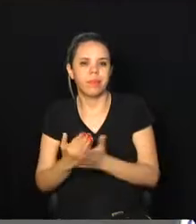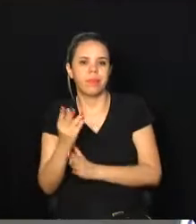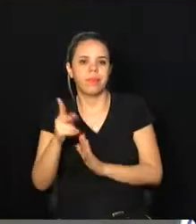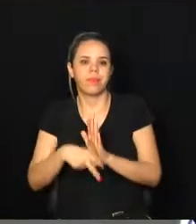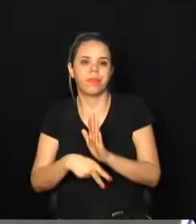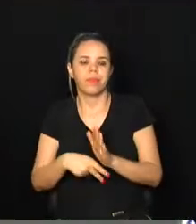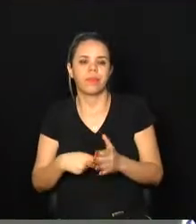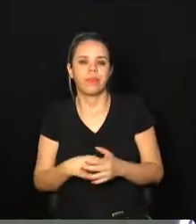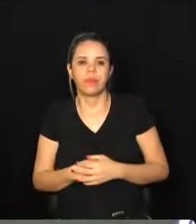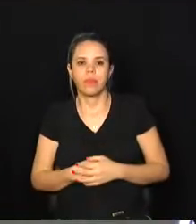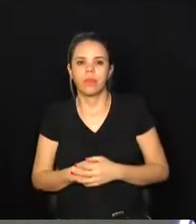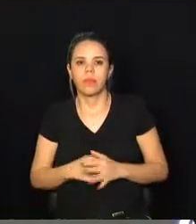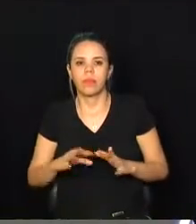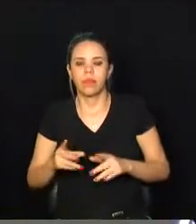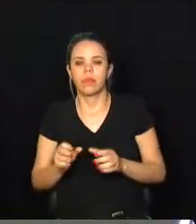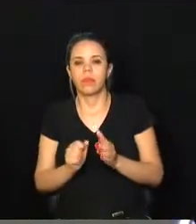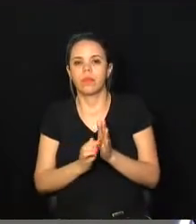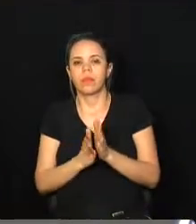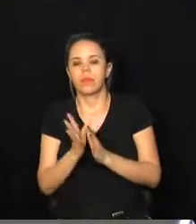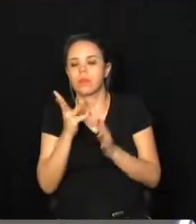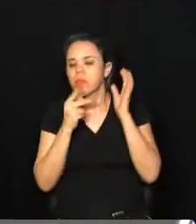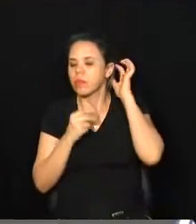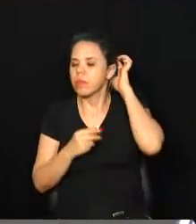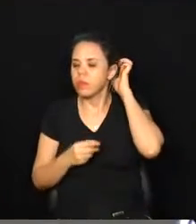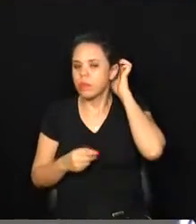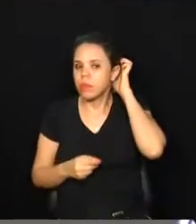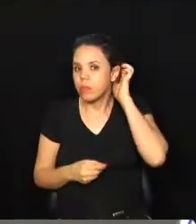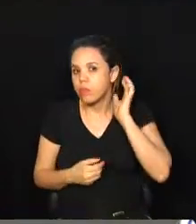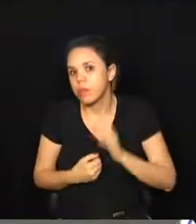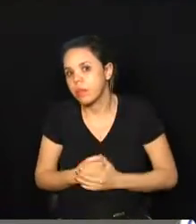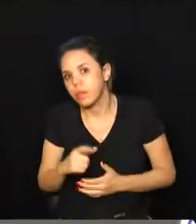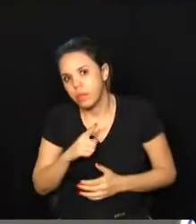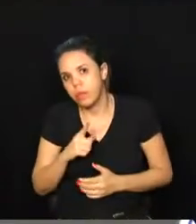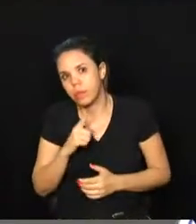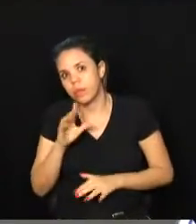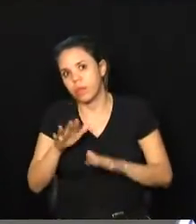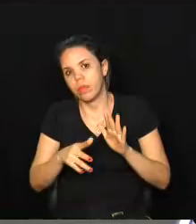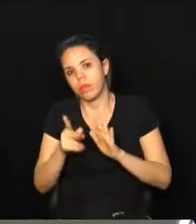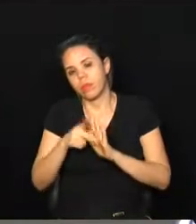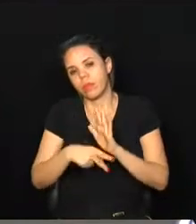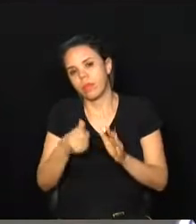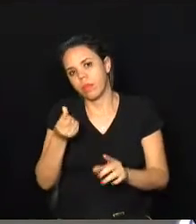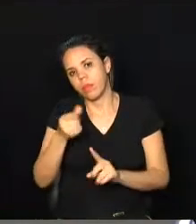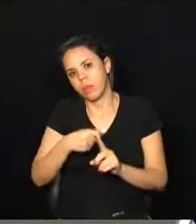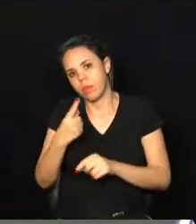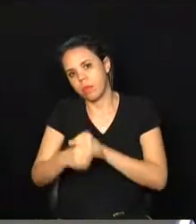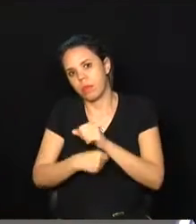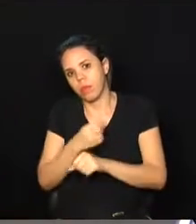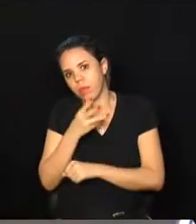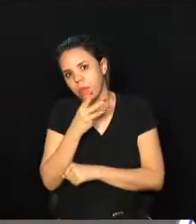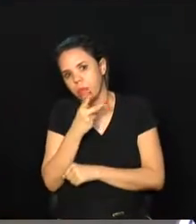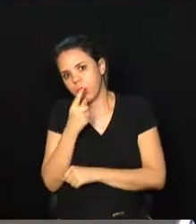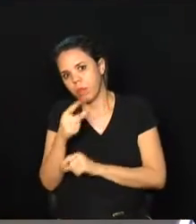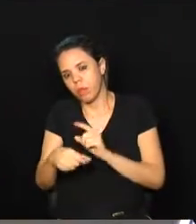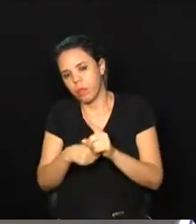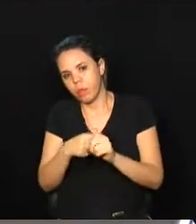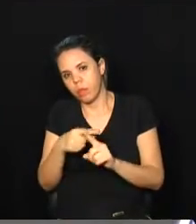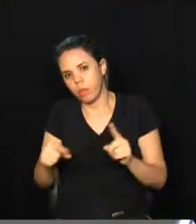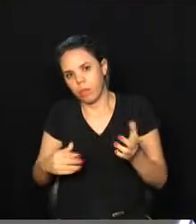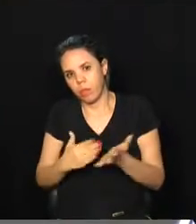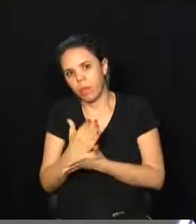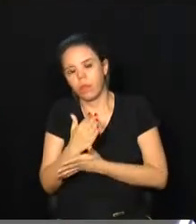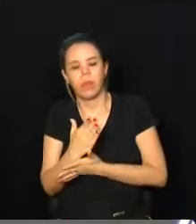né? Como toda essa burocracia demorada do projeto, tem projeto que às vezes fica 6 meses, 1 ano e meio para ser